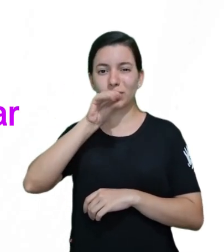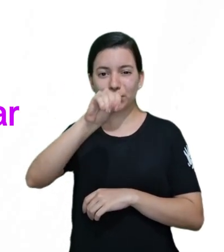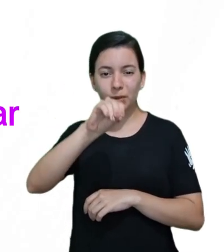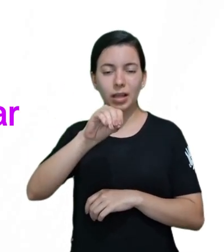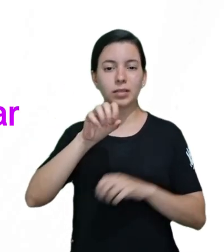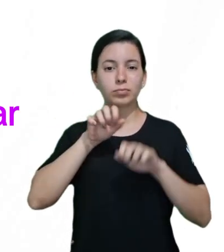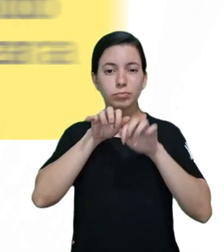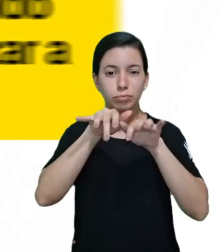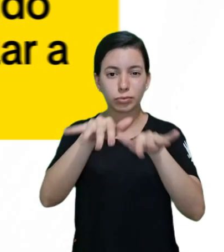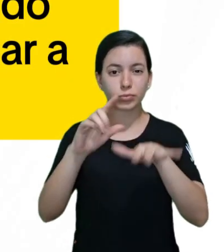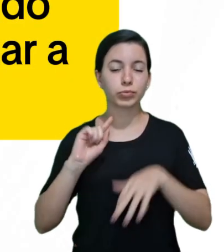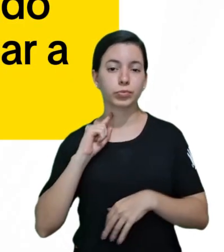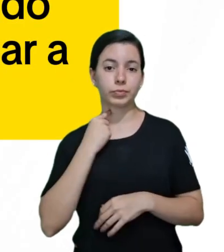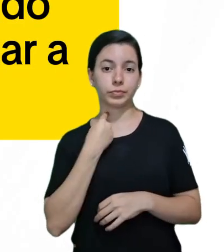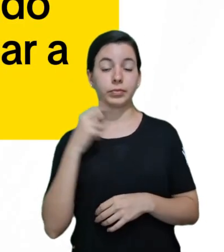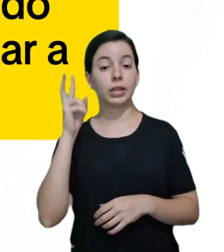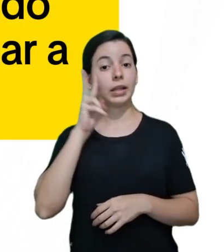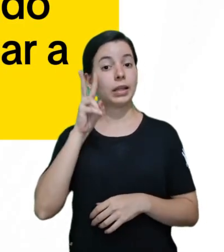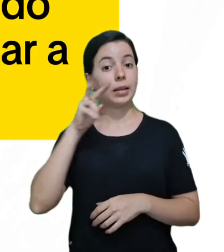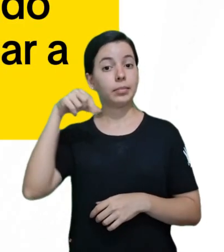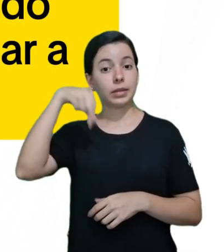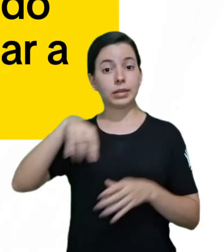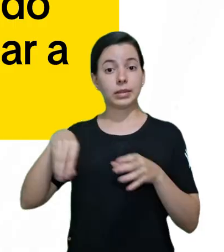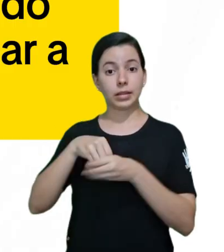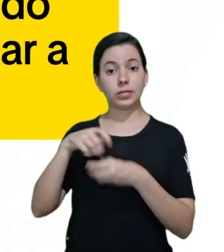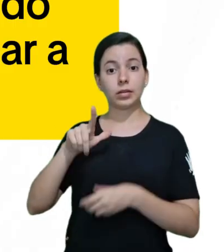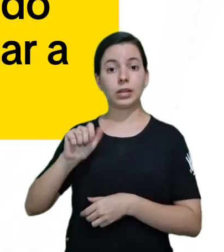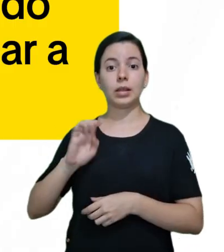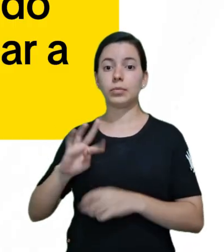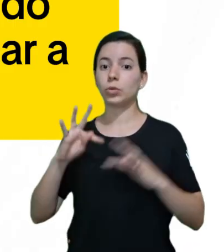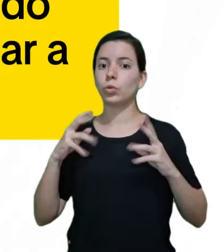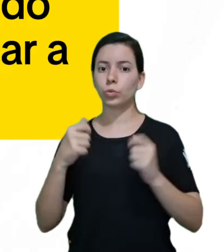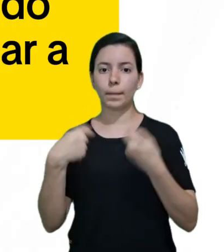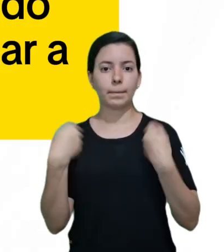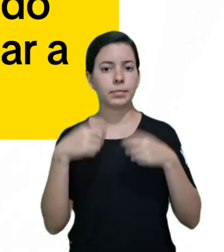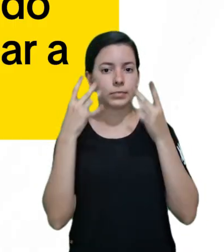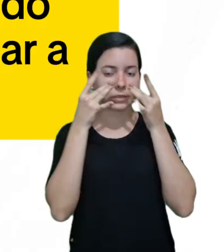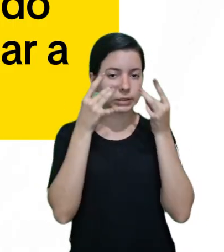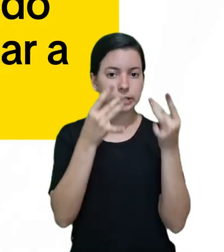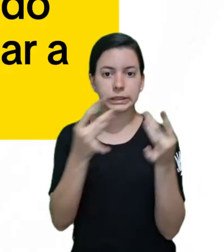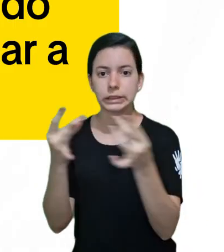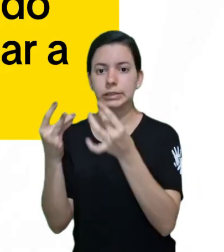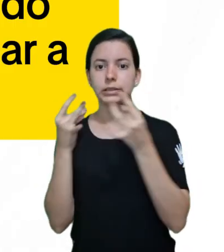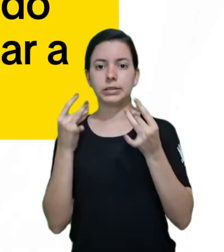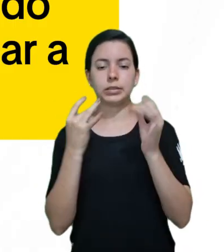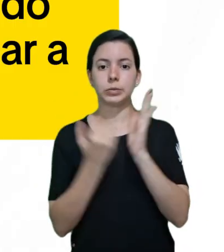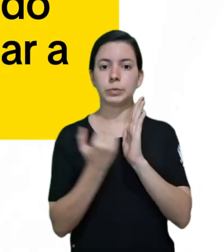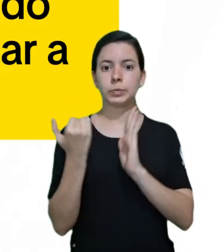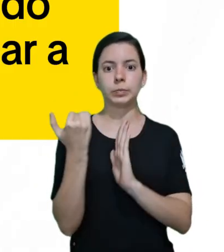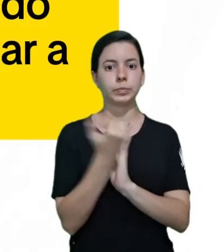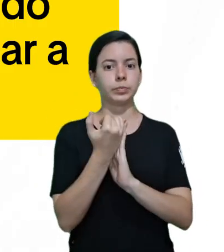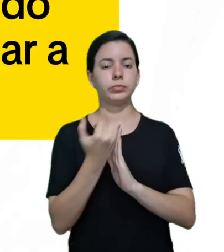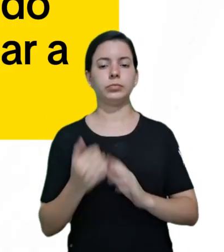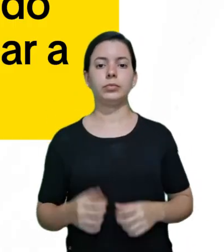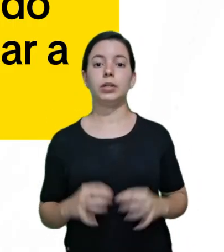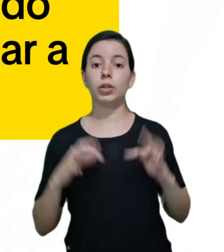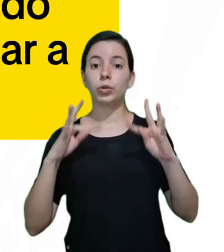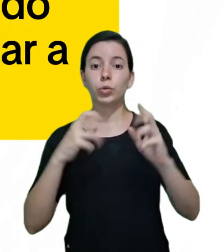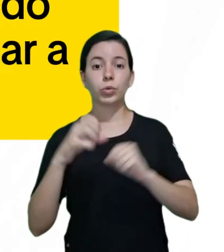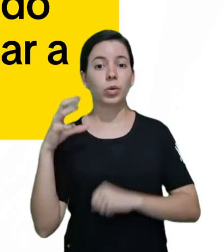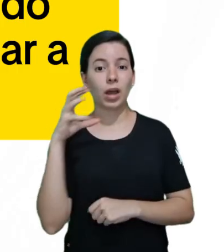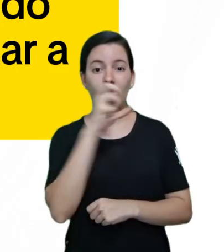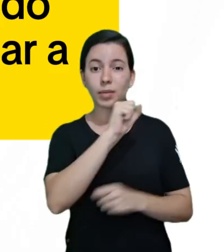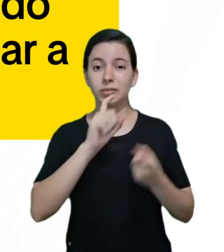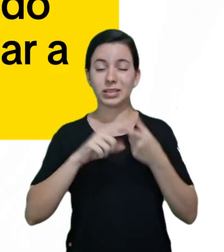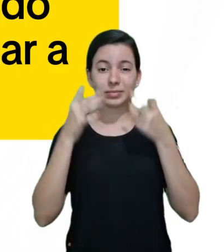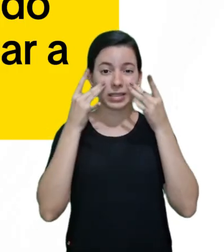procedimentos estéreis. Lembre-se que dentro do laboratório os procedimentos precisam de total atenção. Realize os experimentos o mais rápido possível e